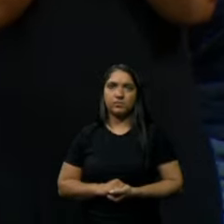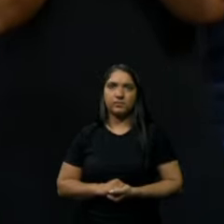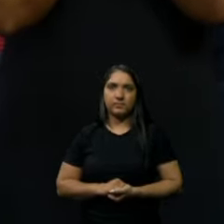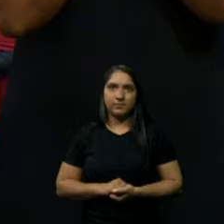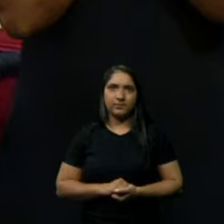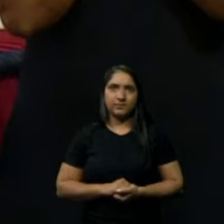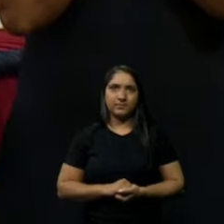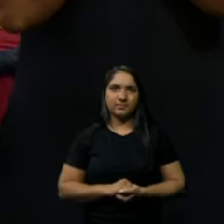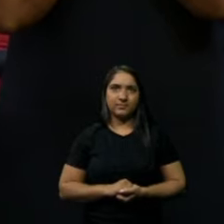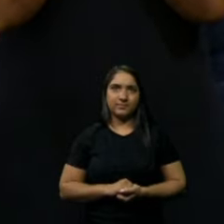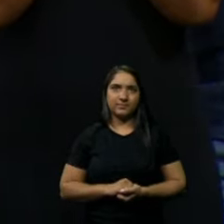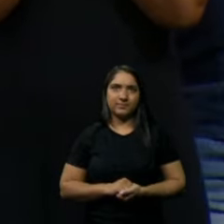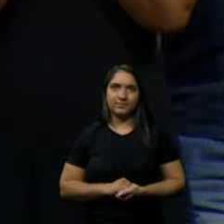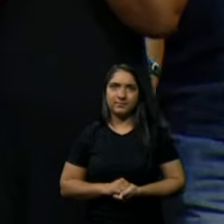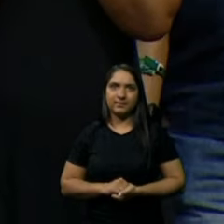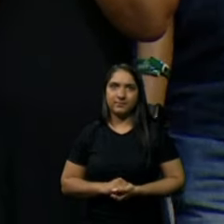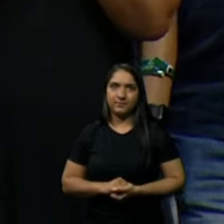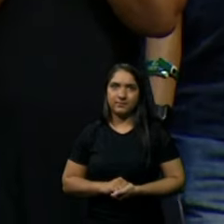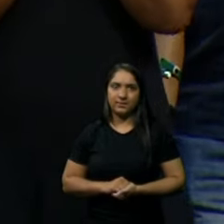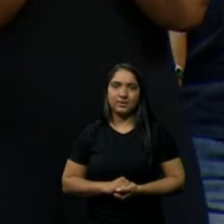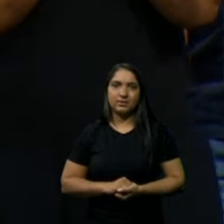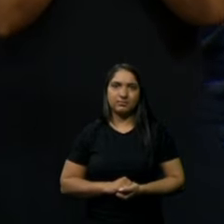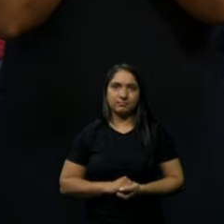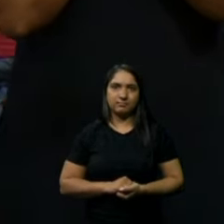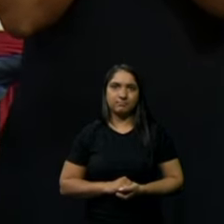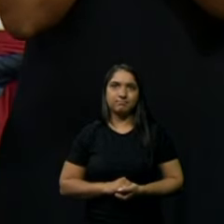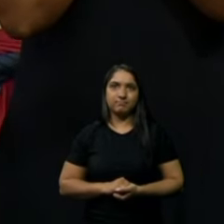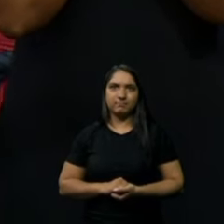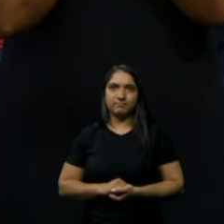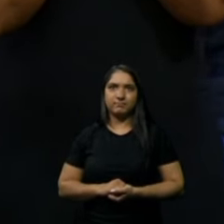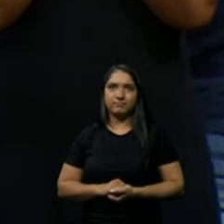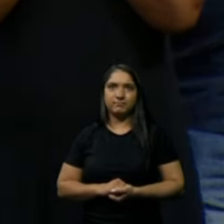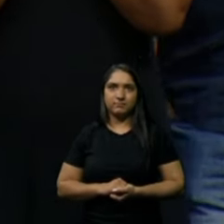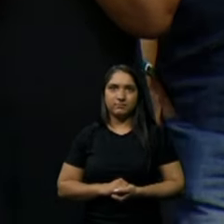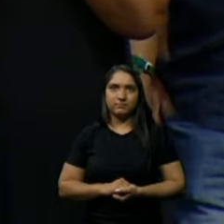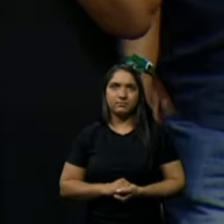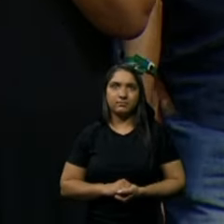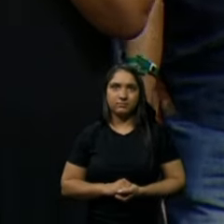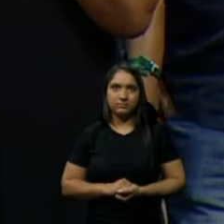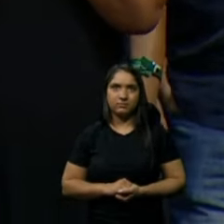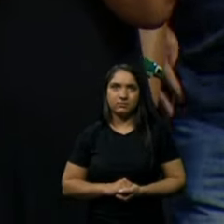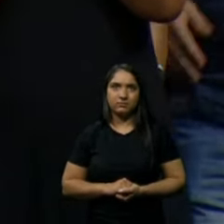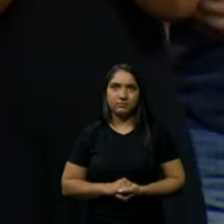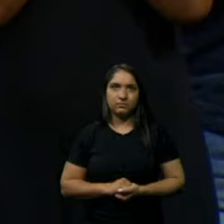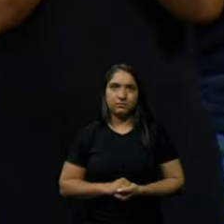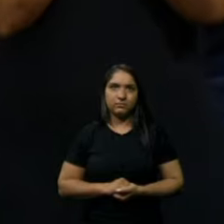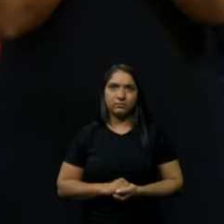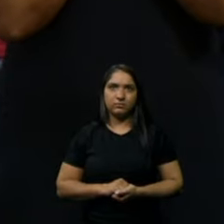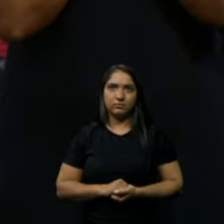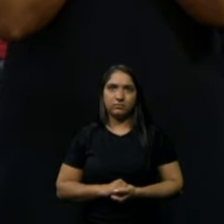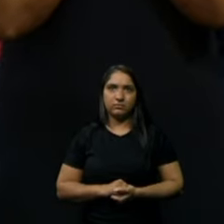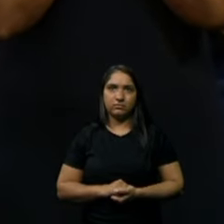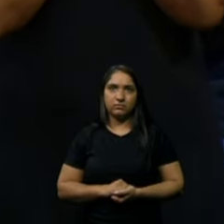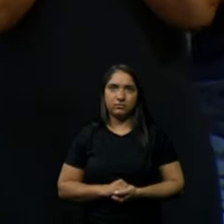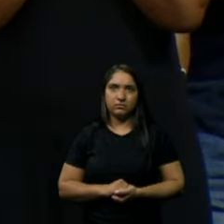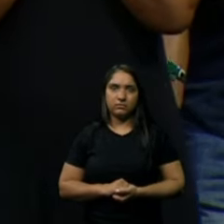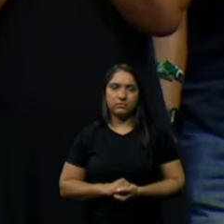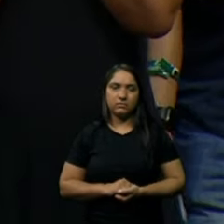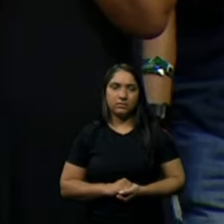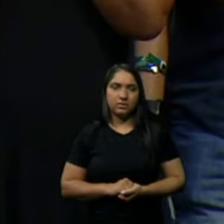da bugia Vale vai a nas Emily cacto na Neve filha nasce nasce da necessidade